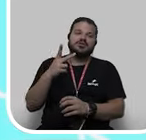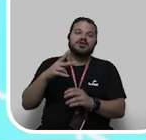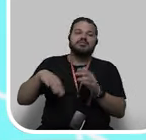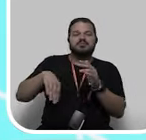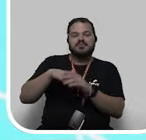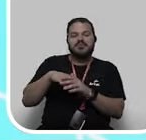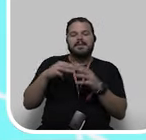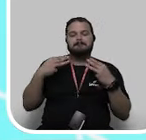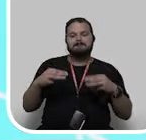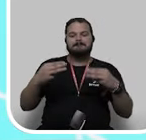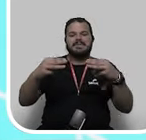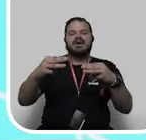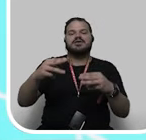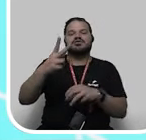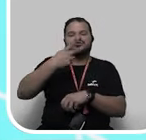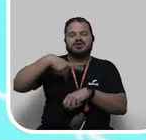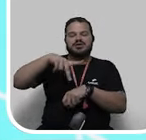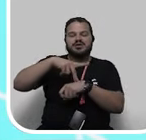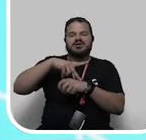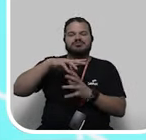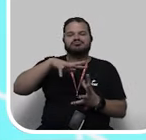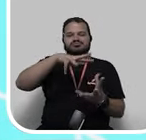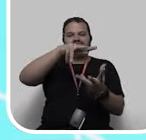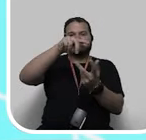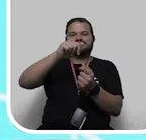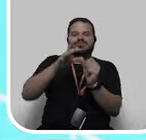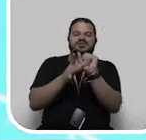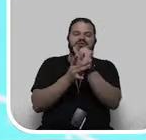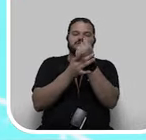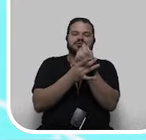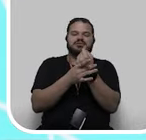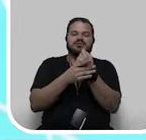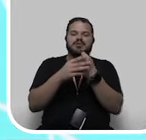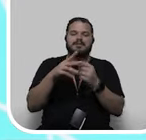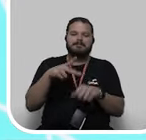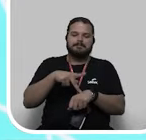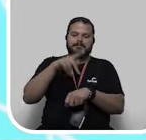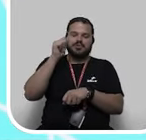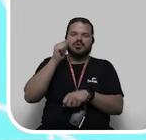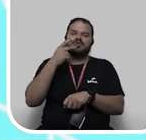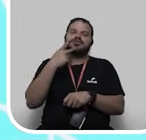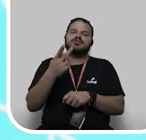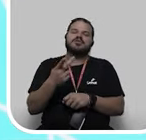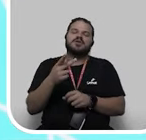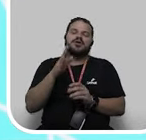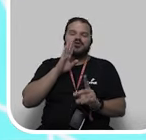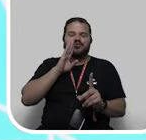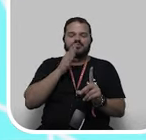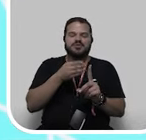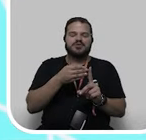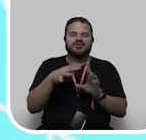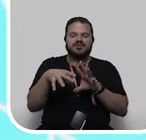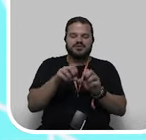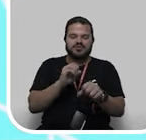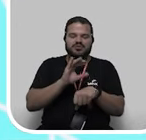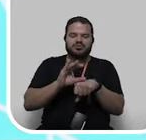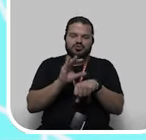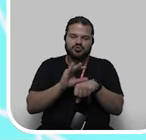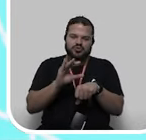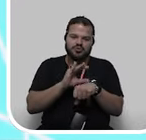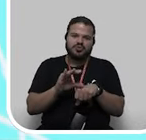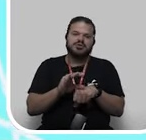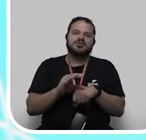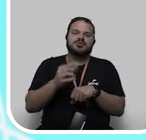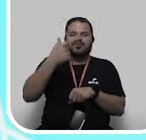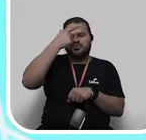Marketing, Marketing Internacional, pós-graduação em Segurança da Informação pela UFRJ, especialização em Redes e Telecomunicação e graduação